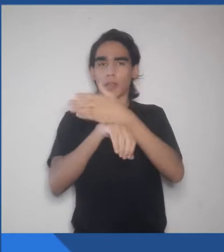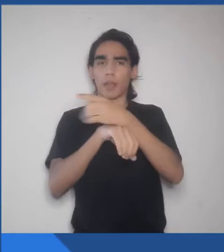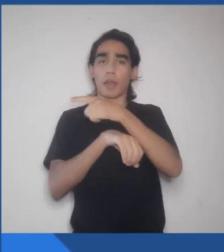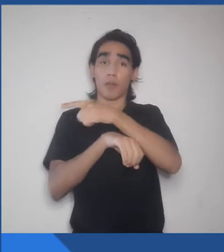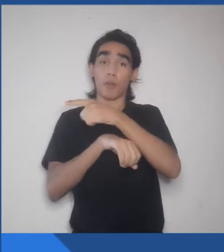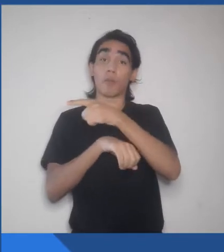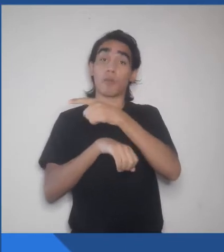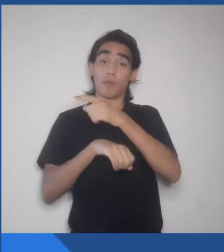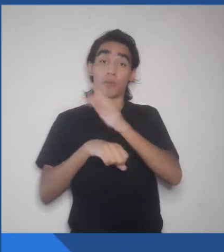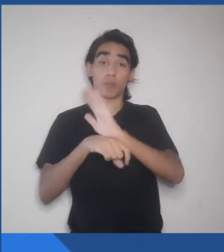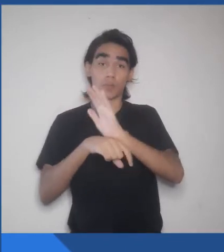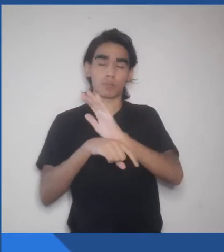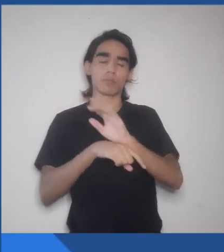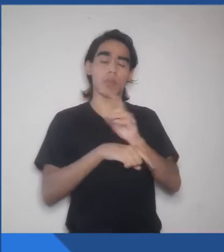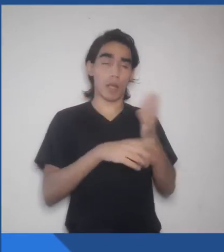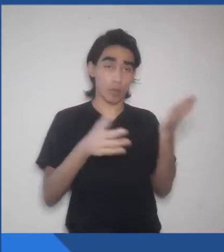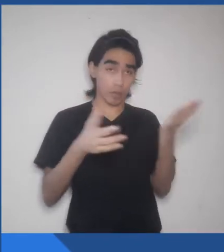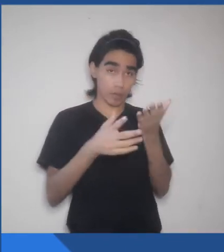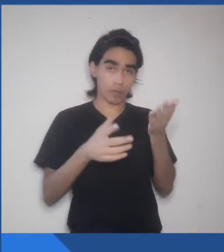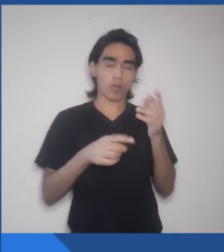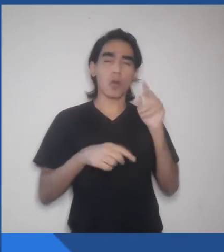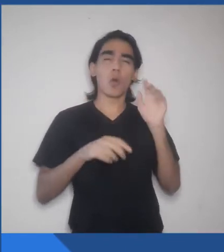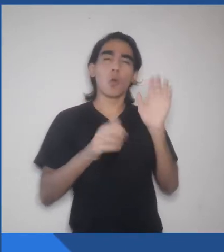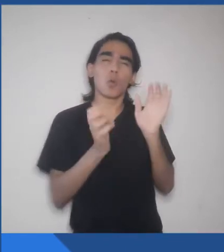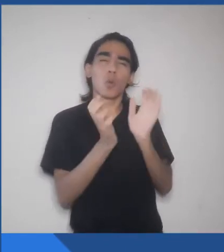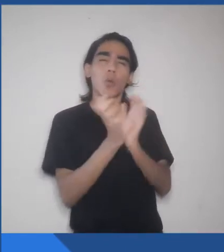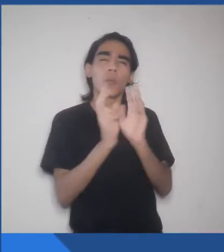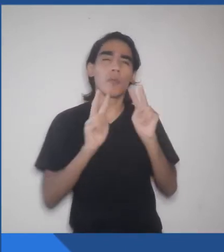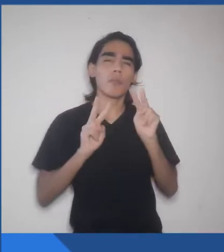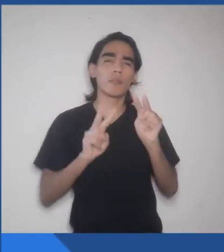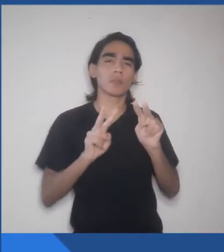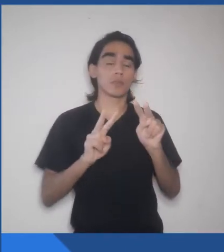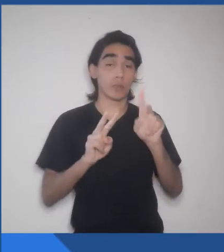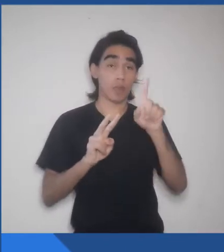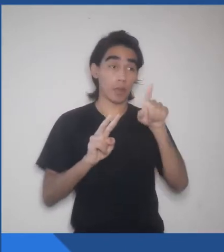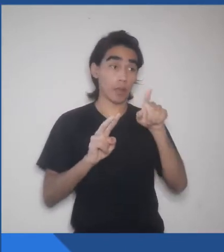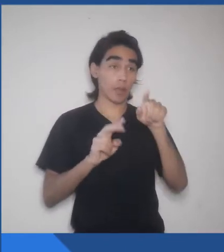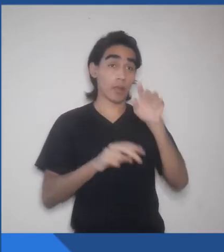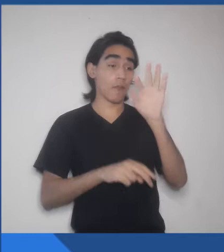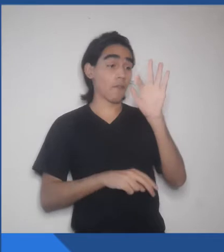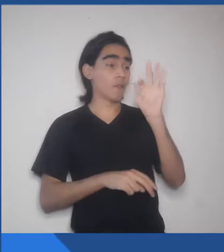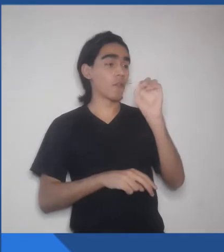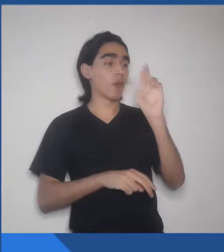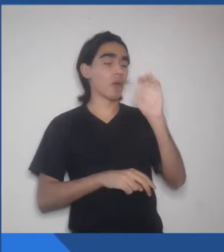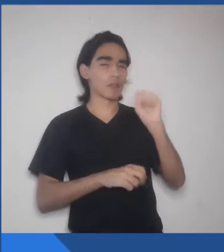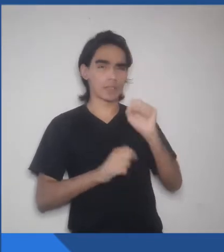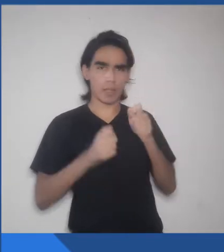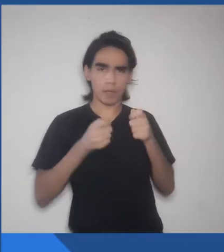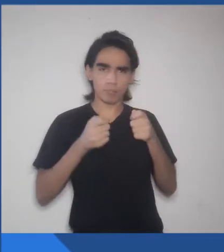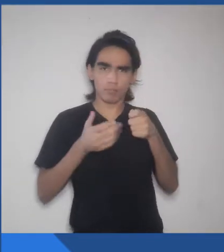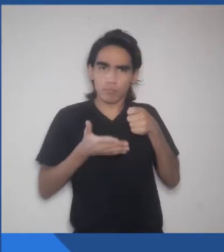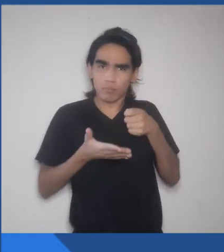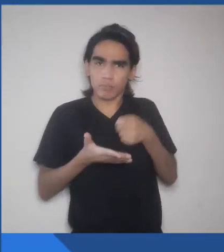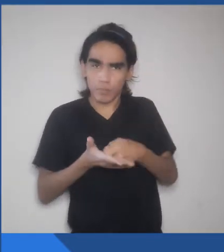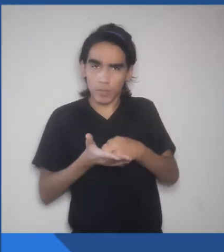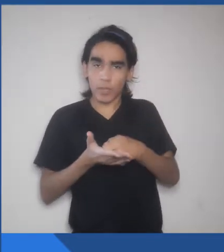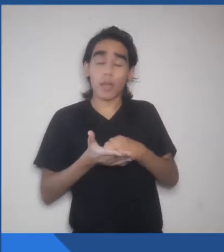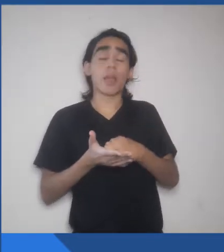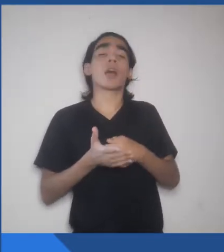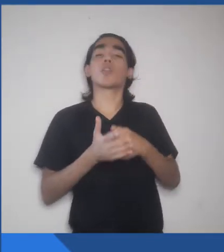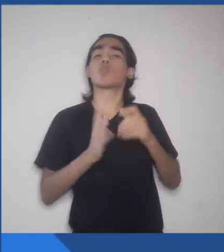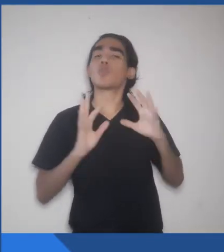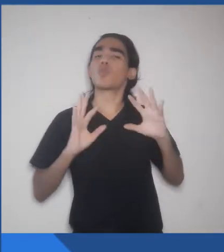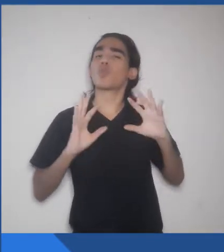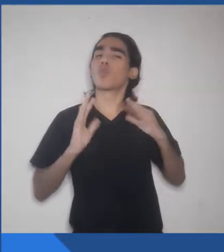selecionar grupos visíveis, por exemplo. Forçar modalidade de grupo, o que isso significa? Se eu colocar como sim,